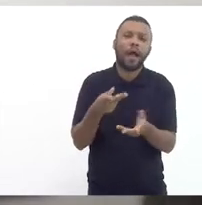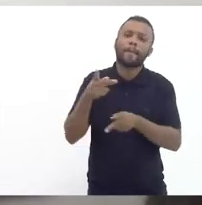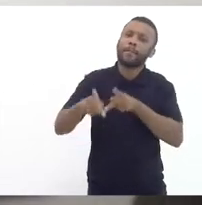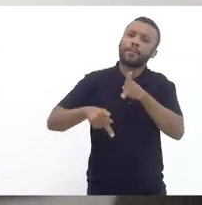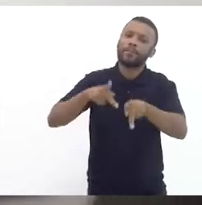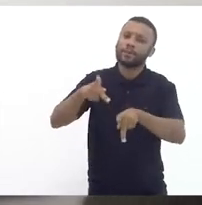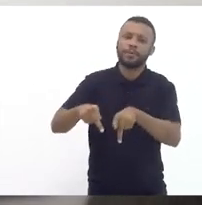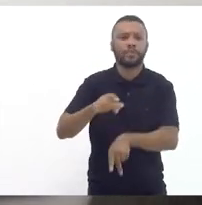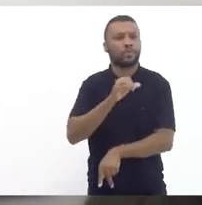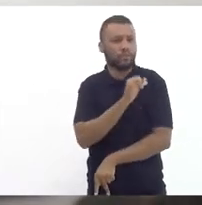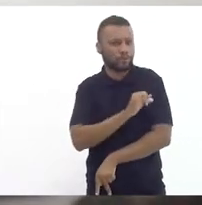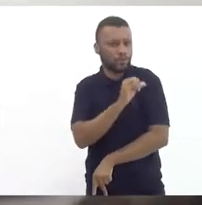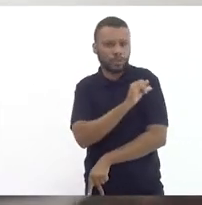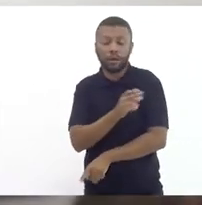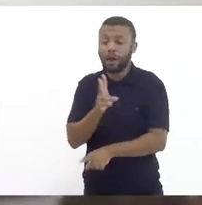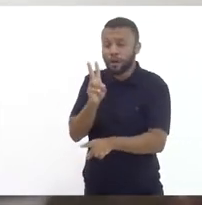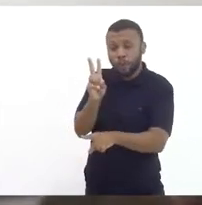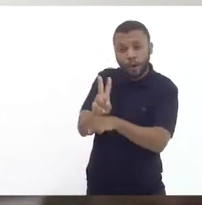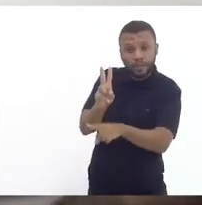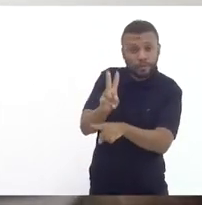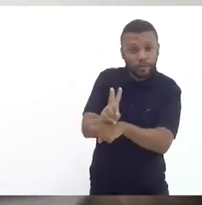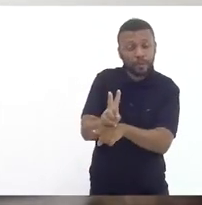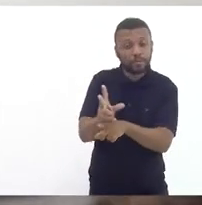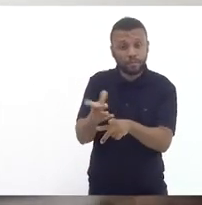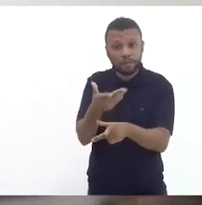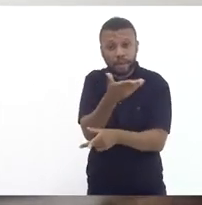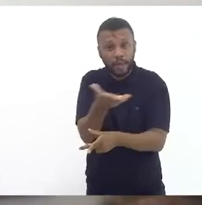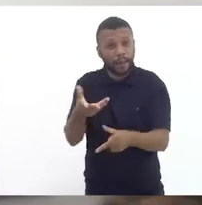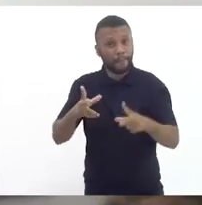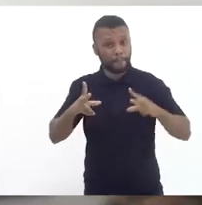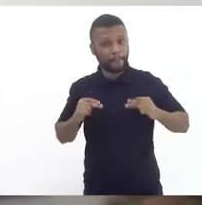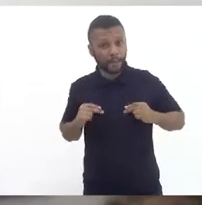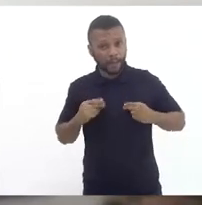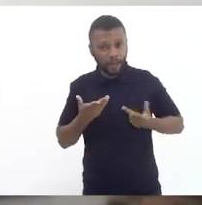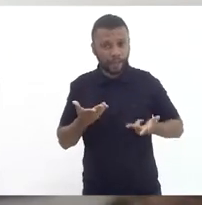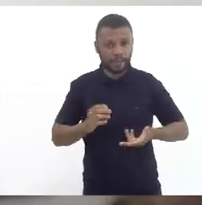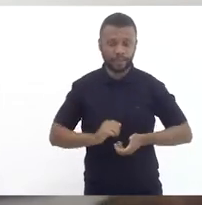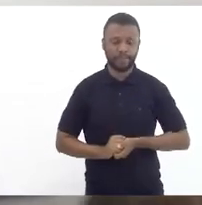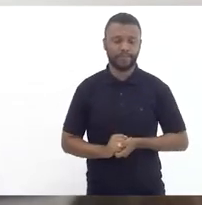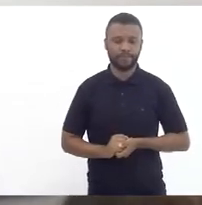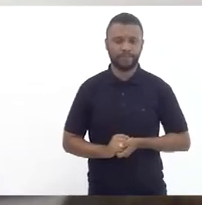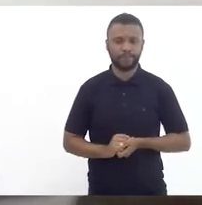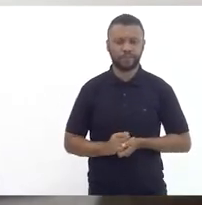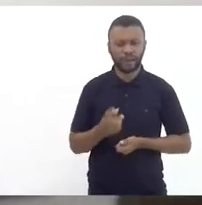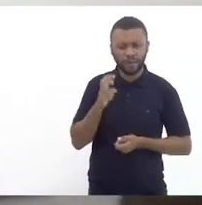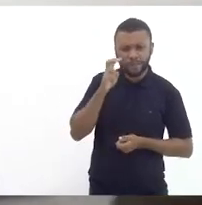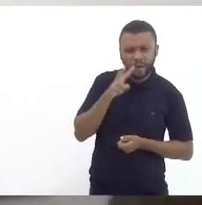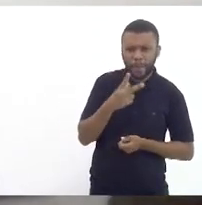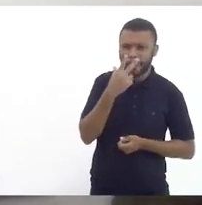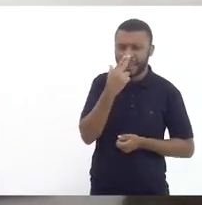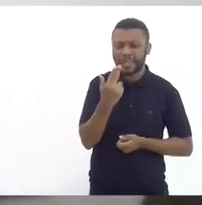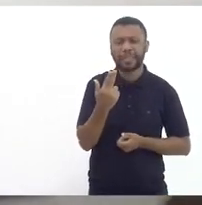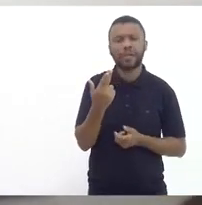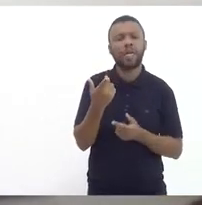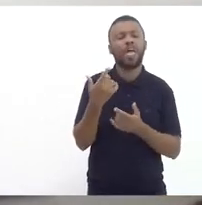Janeiro um atendimento que ele merece, que essa população merece? O que eu vejo aqui é um jogo de